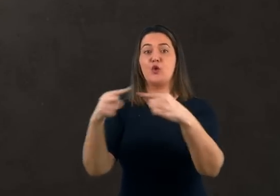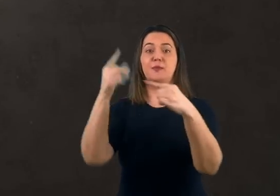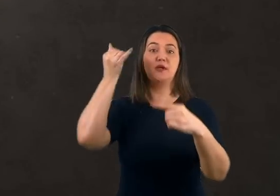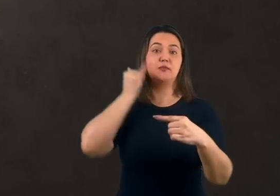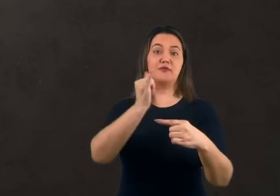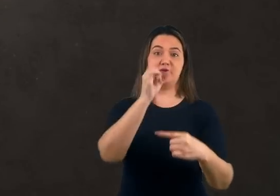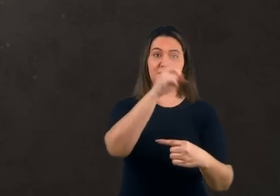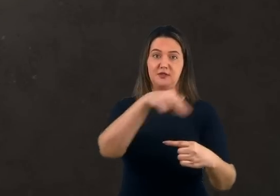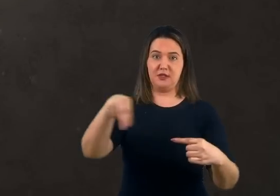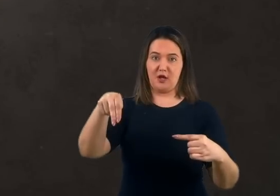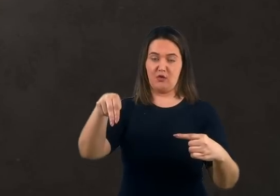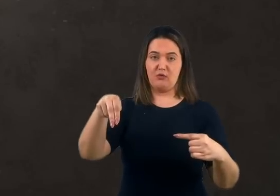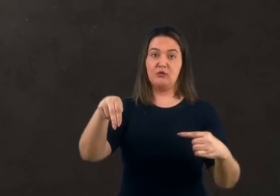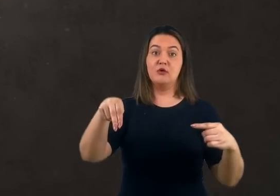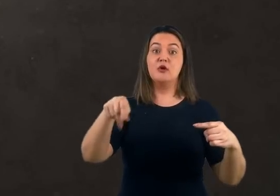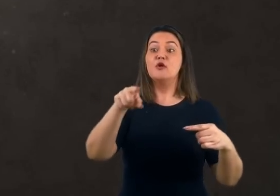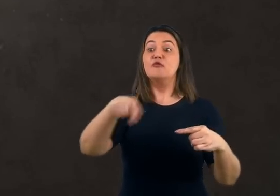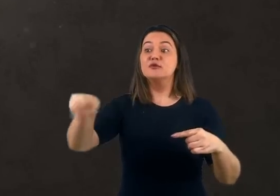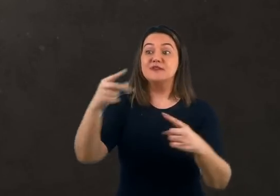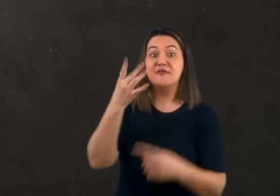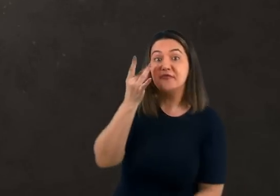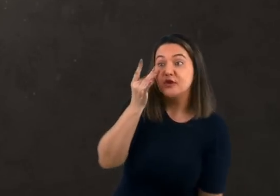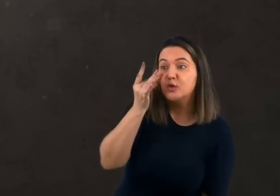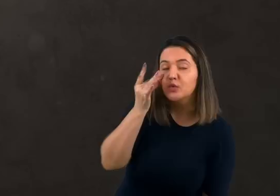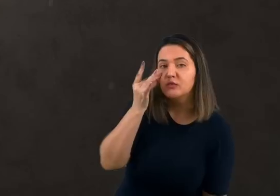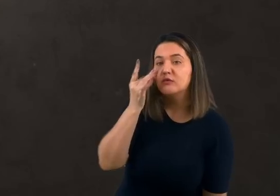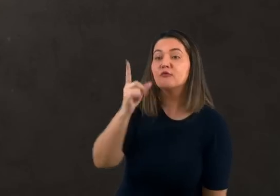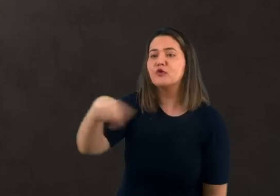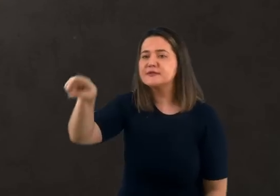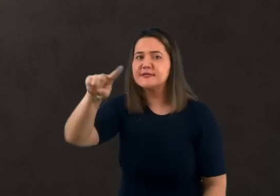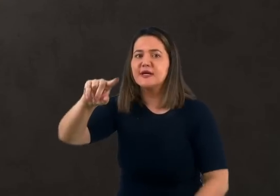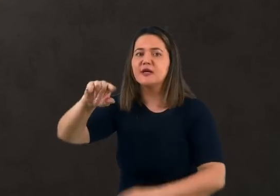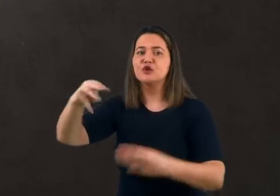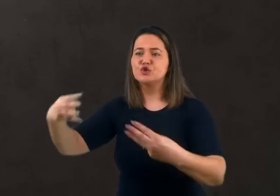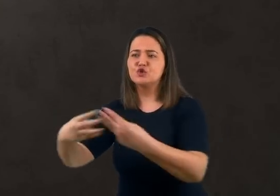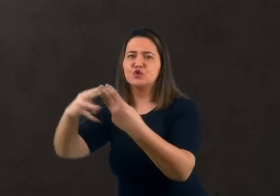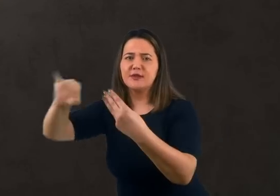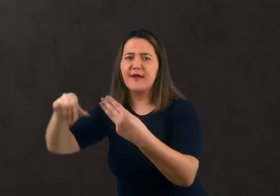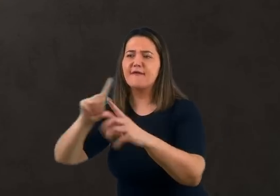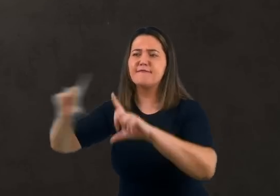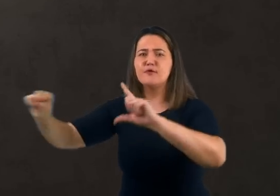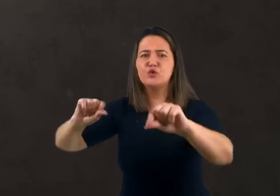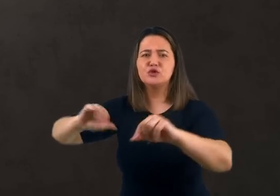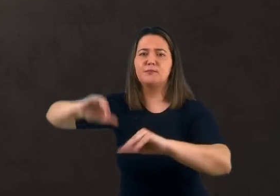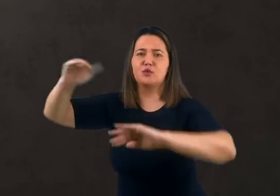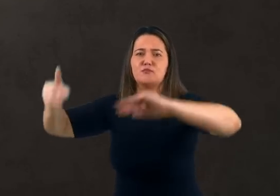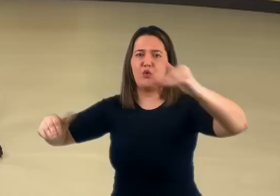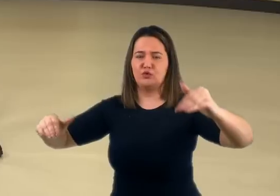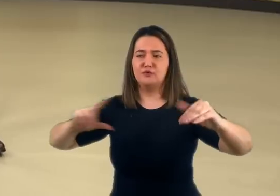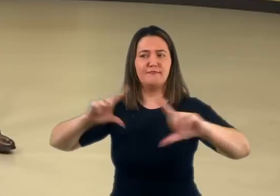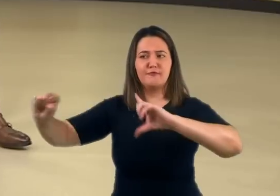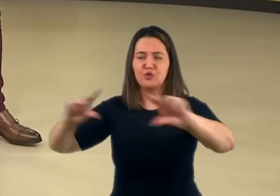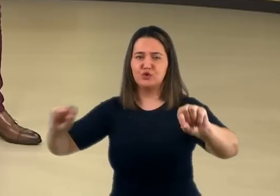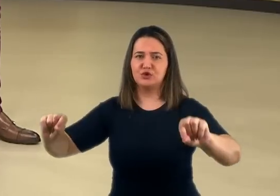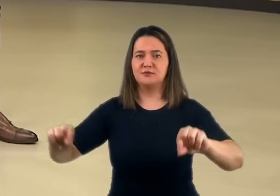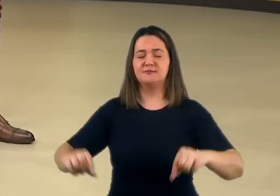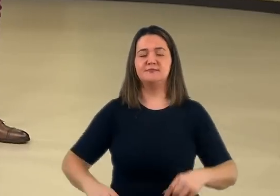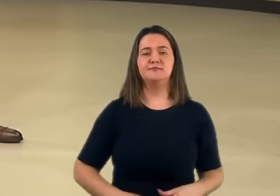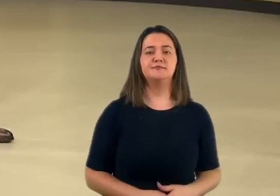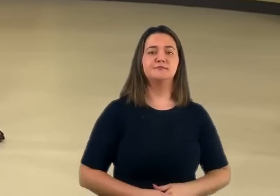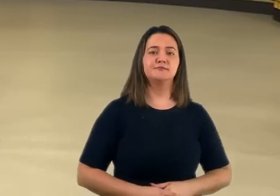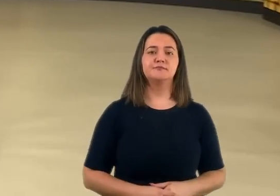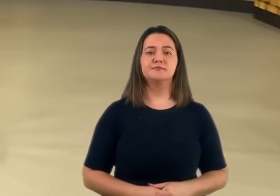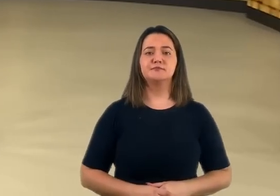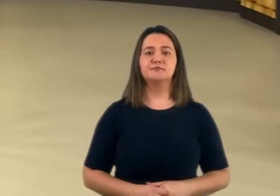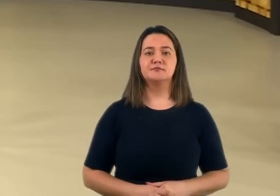entenda, então os que estiverem na Judeia fujam para os montes. Mateus 24, 15 e 16. Portanto, o máximo